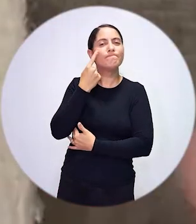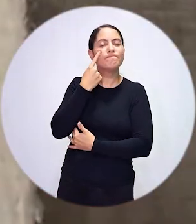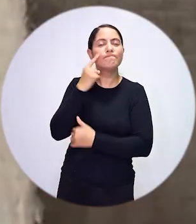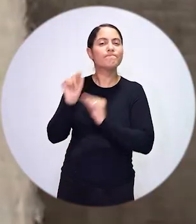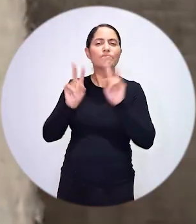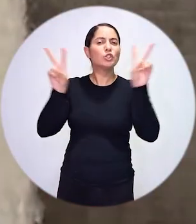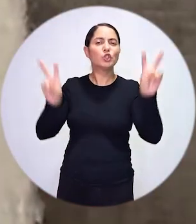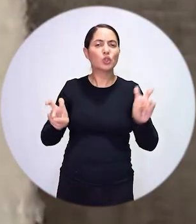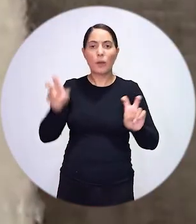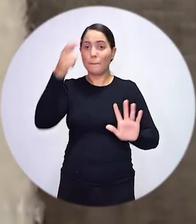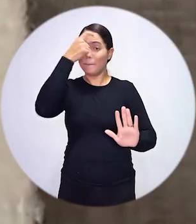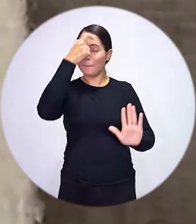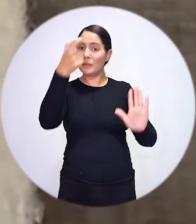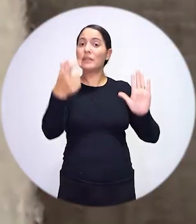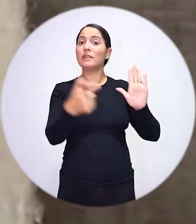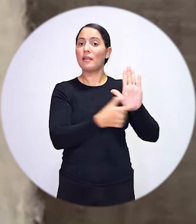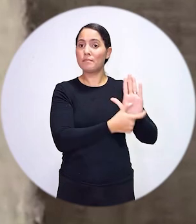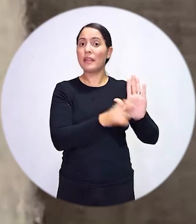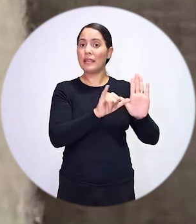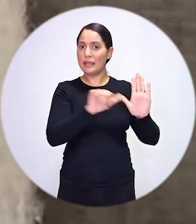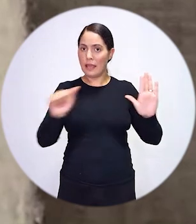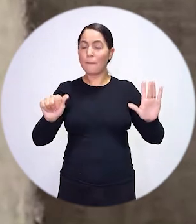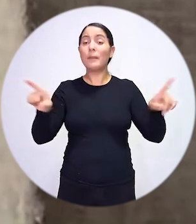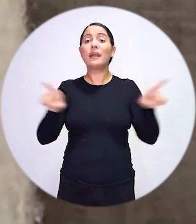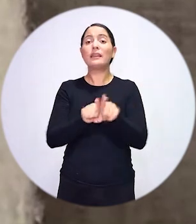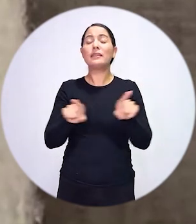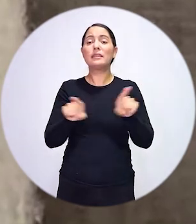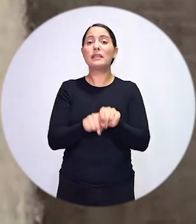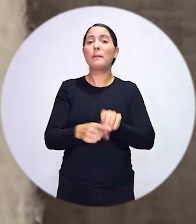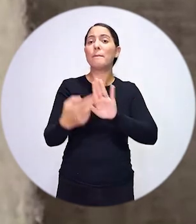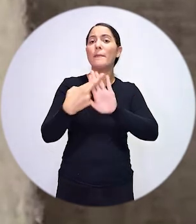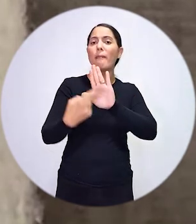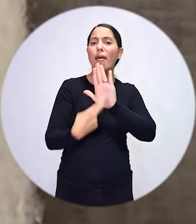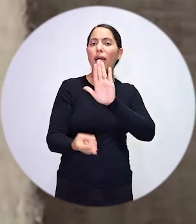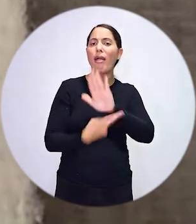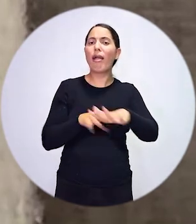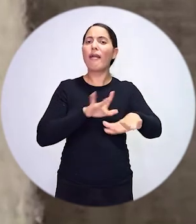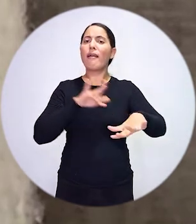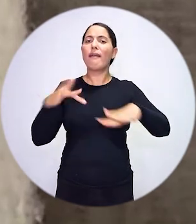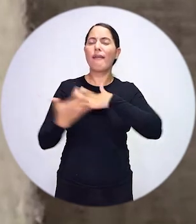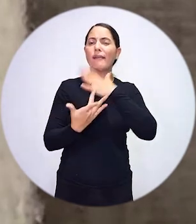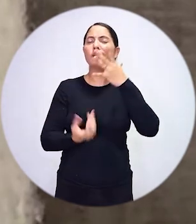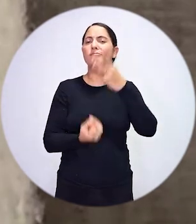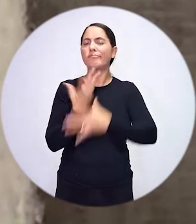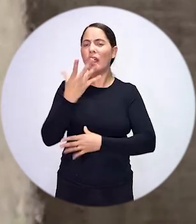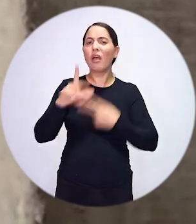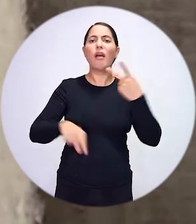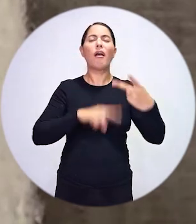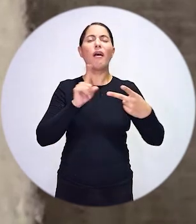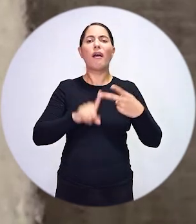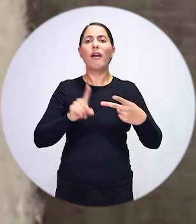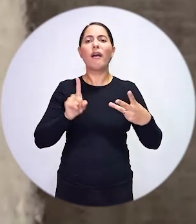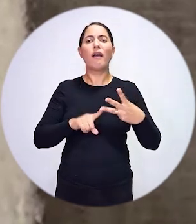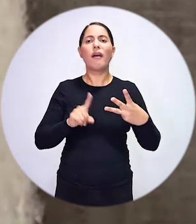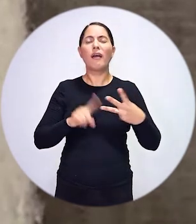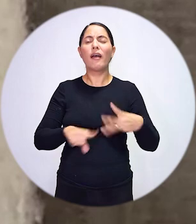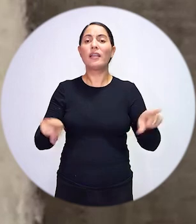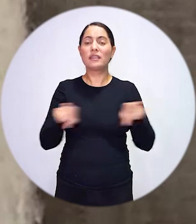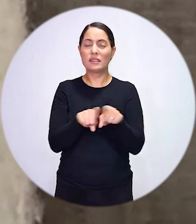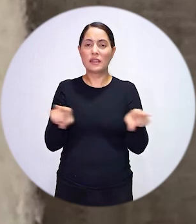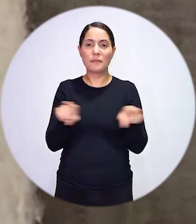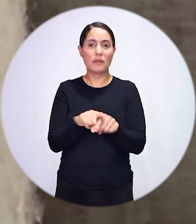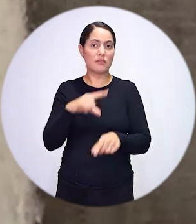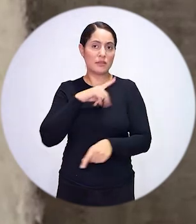o tema de inteligência artificial, por exemplo, acompanhamos o tema da regulação de plataformas, fizemos uma sugestão